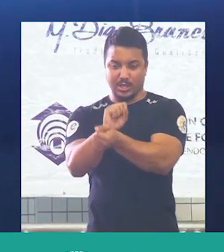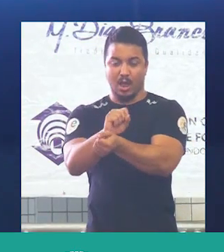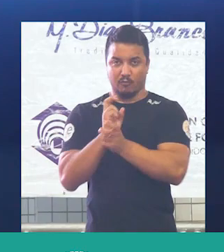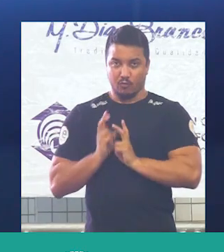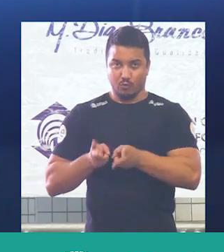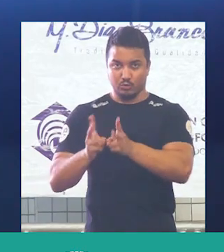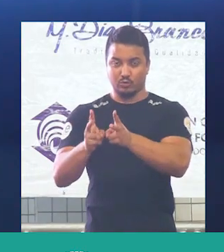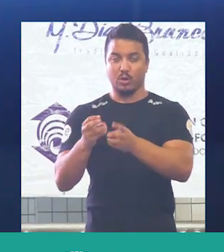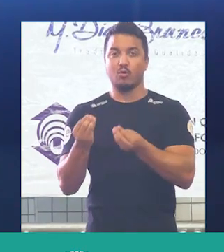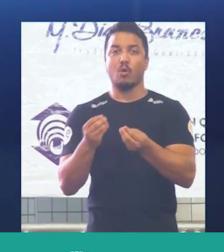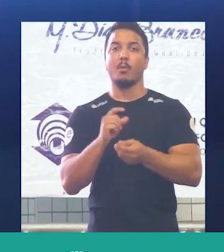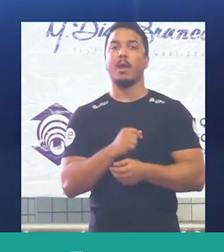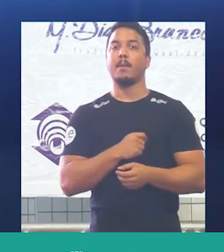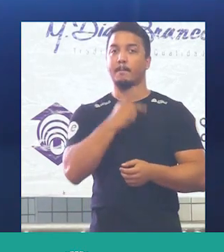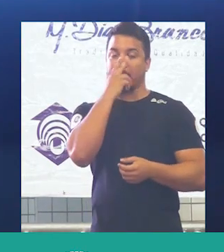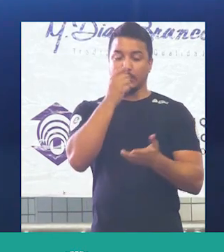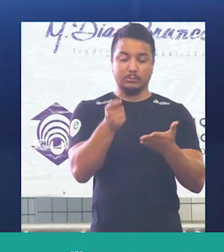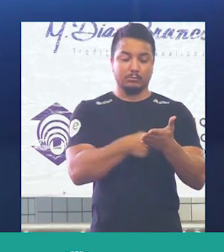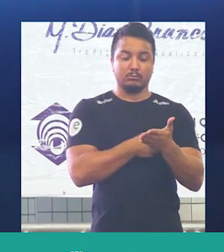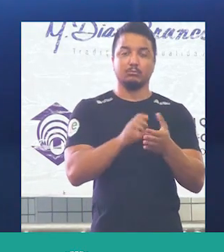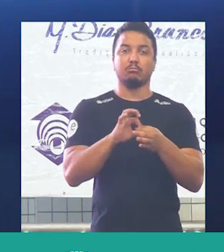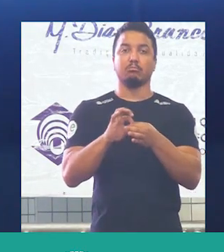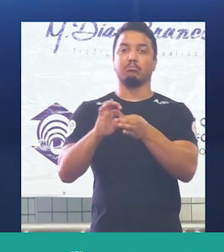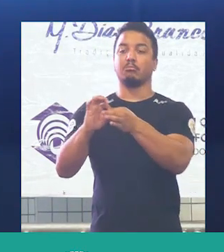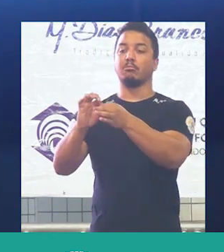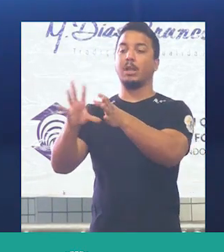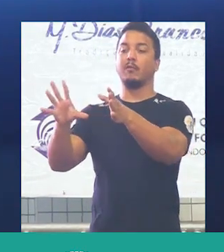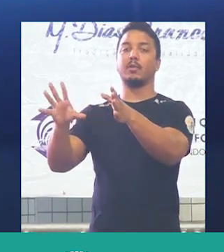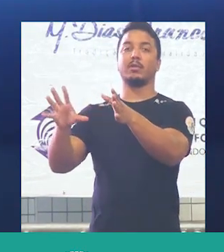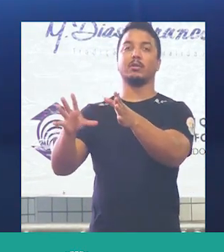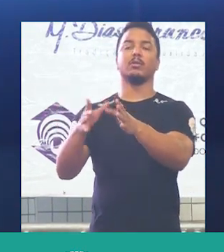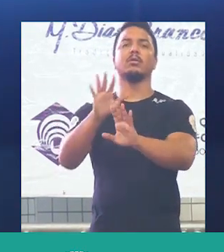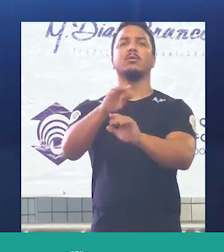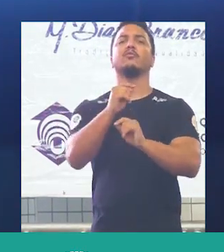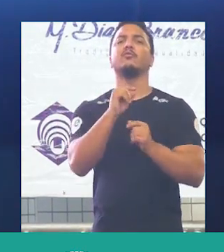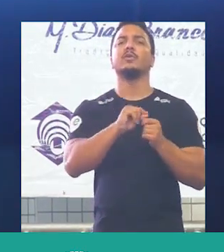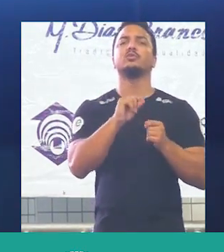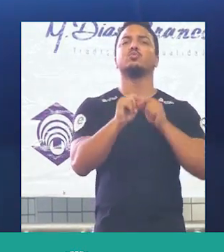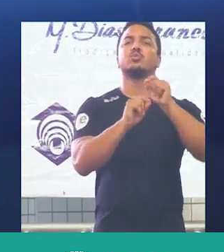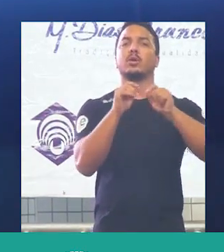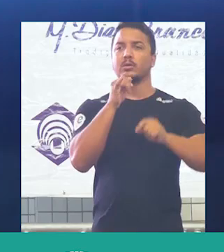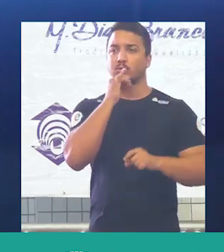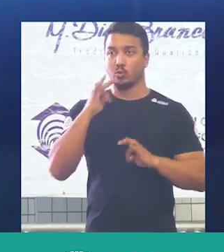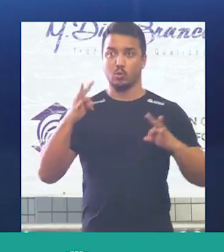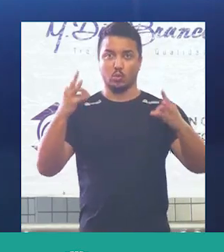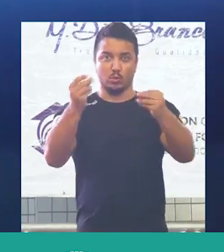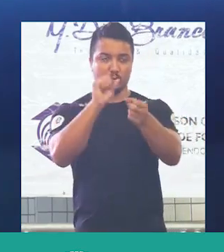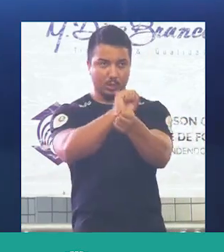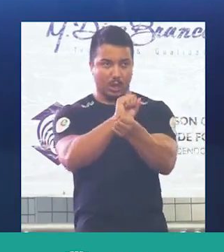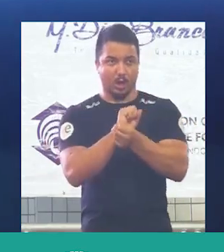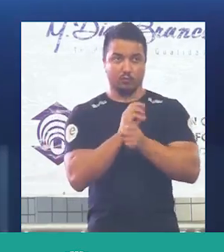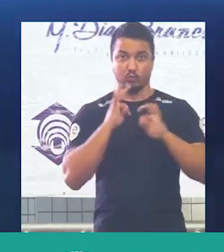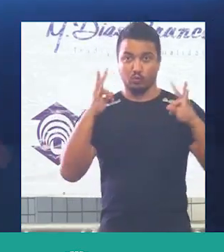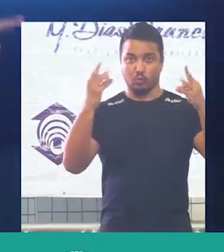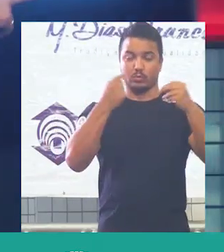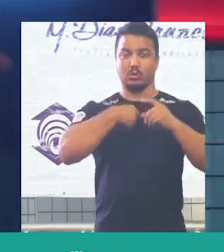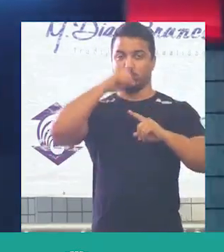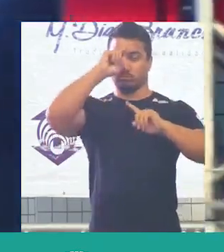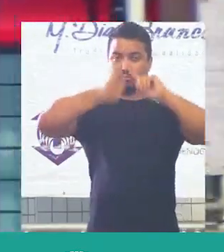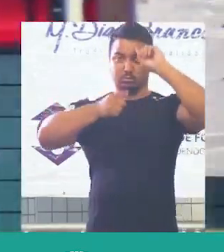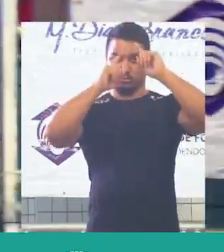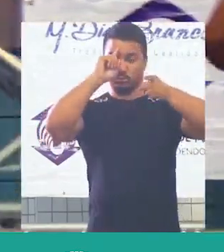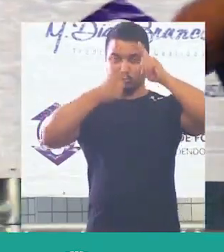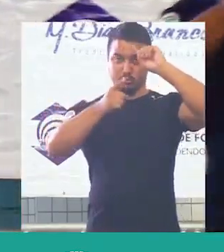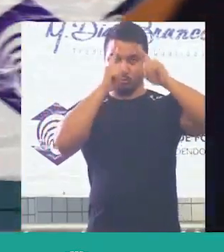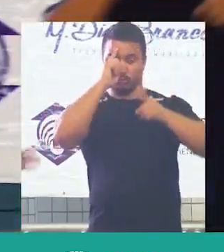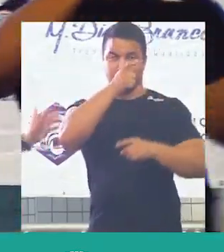dominado? A alforria. O que eu fazia? Vocês eram todos meus escravos. Aí, meu